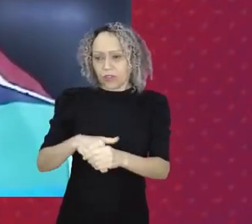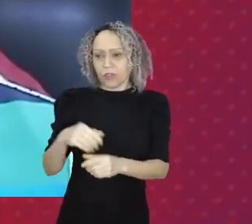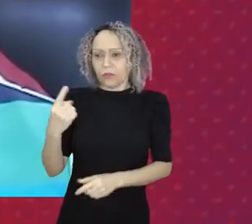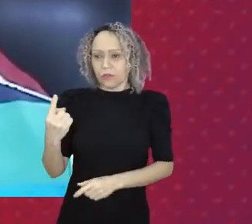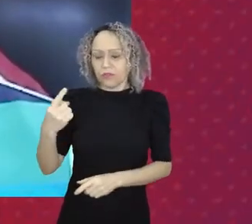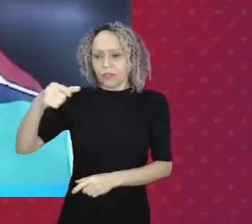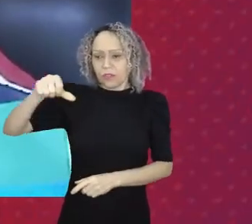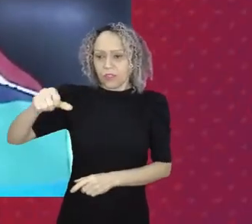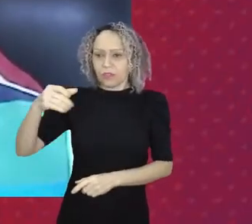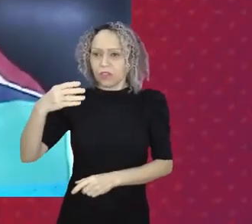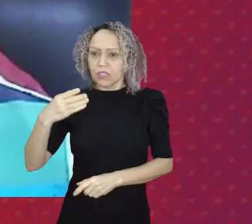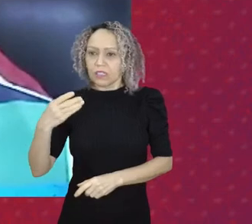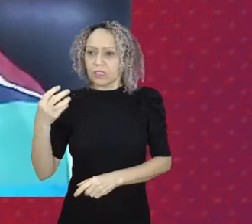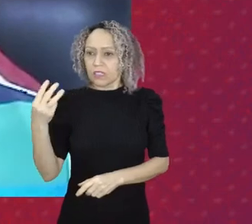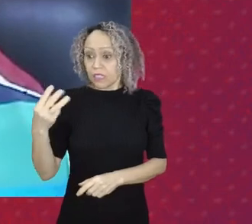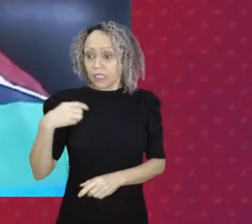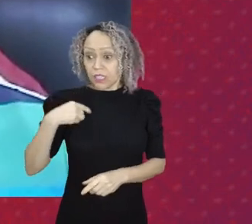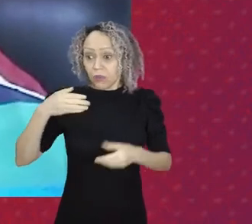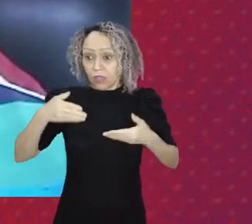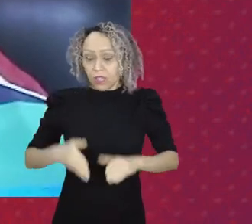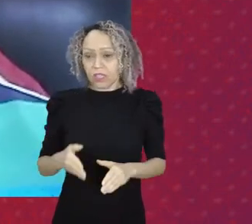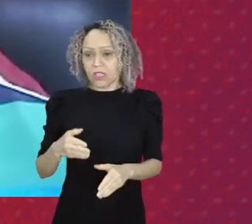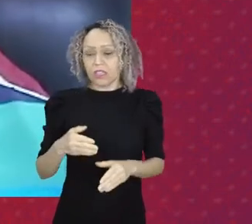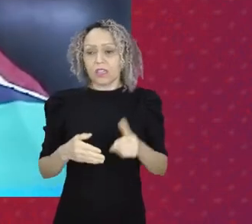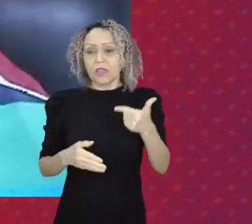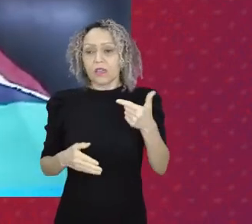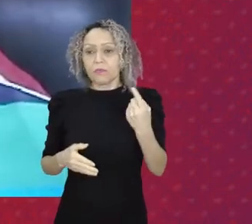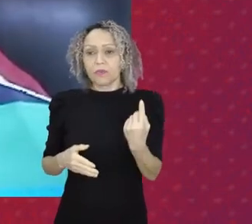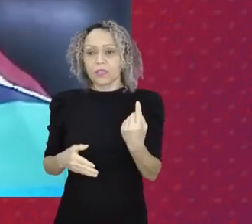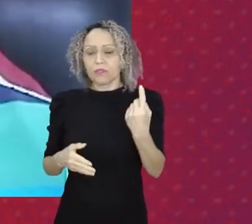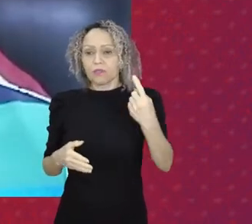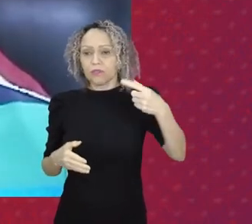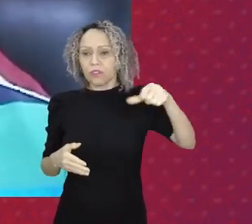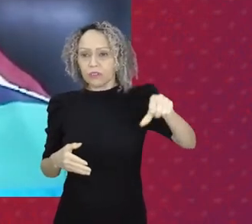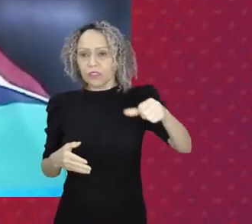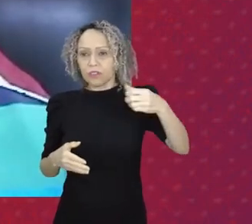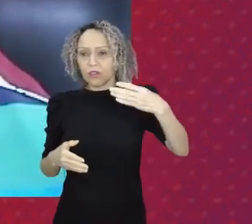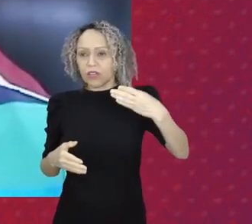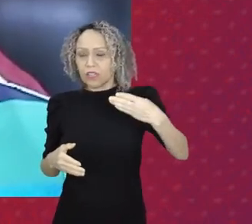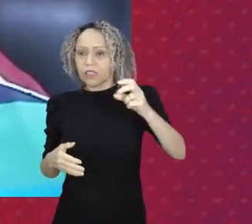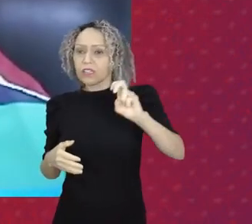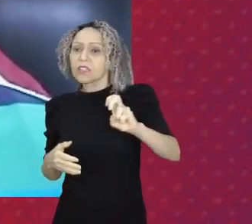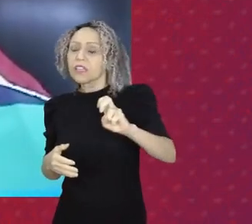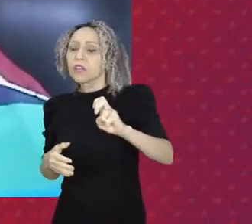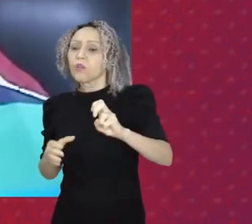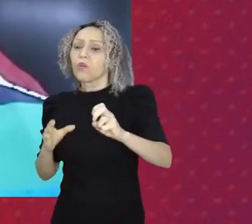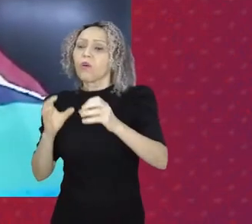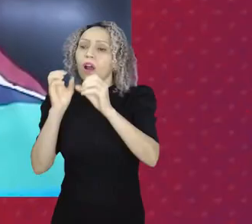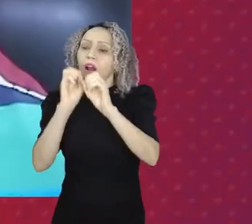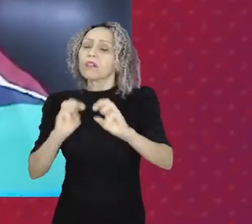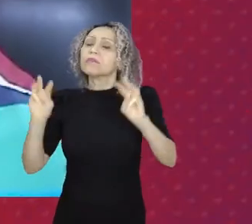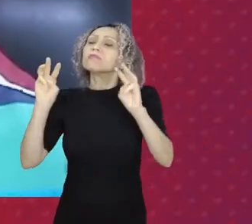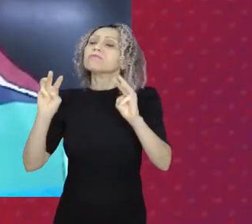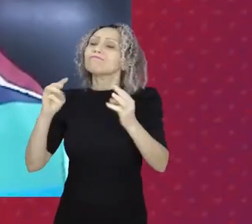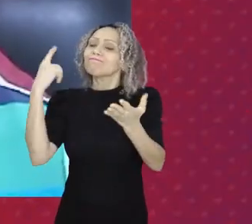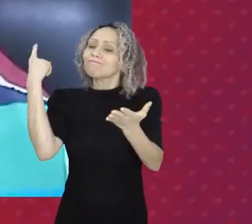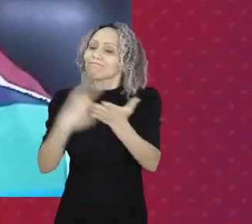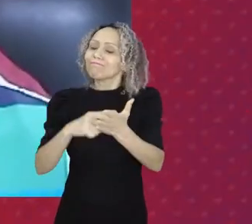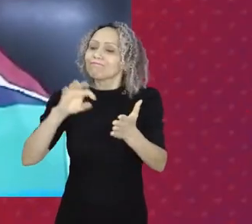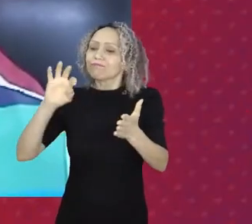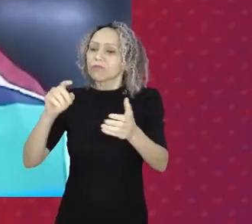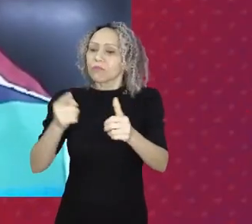1945, a Organização das Nações Unidas assinou o primeiro acordo internacional que afirmava princípios